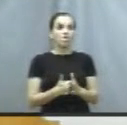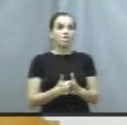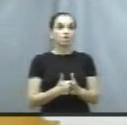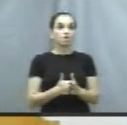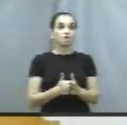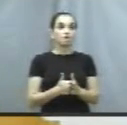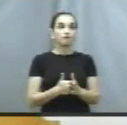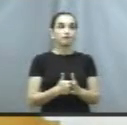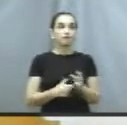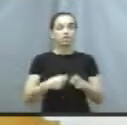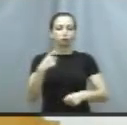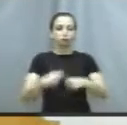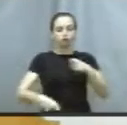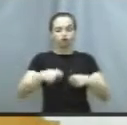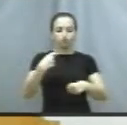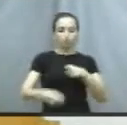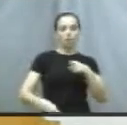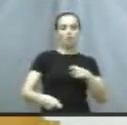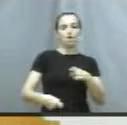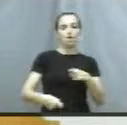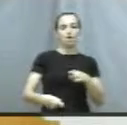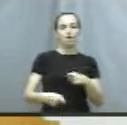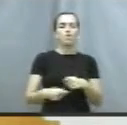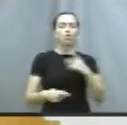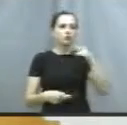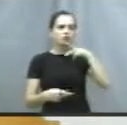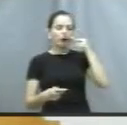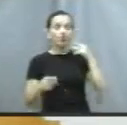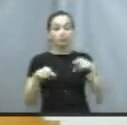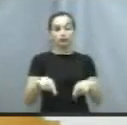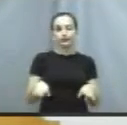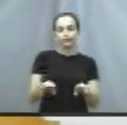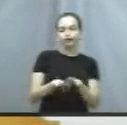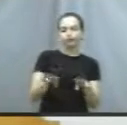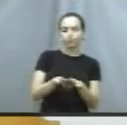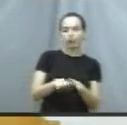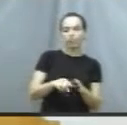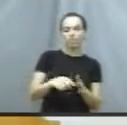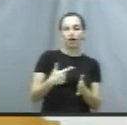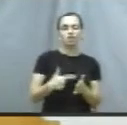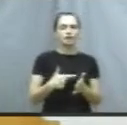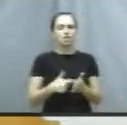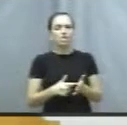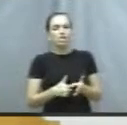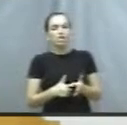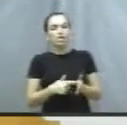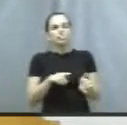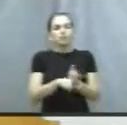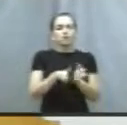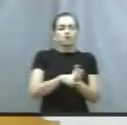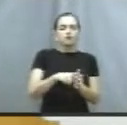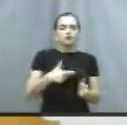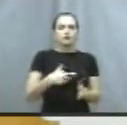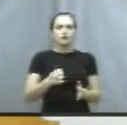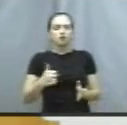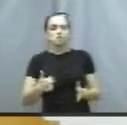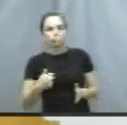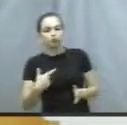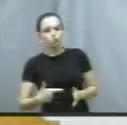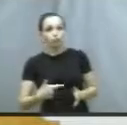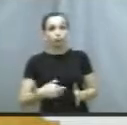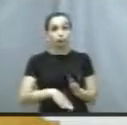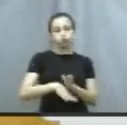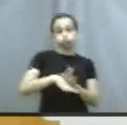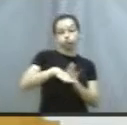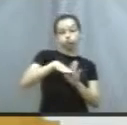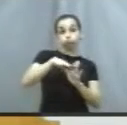tinha comentado sobre isso aqui também. Houve, segundo o levantamento de 2012, um aumento nos casos de estupros no